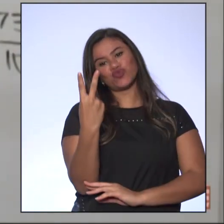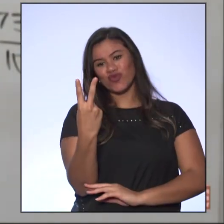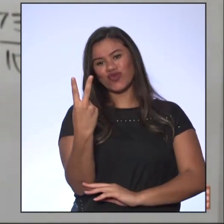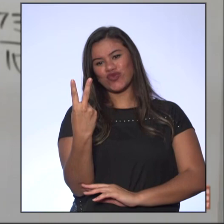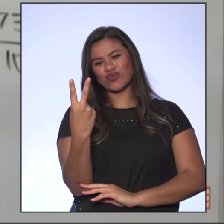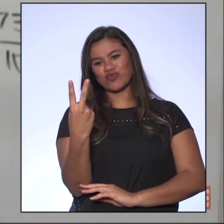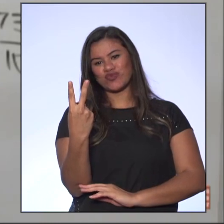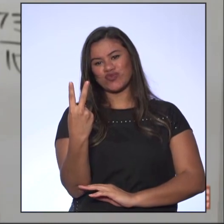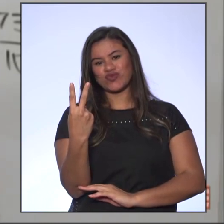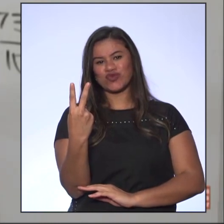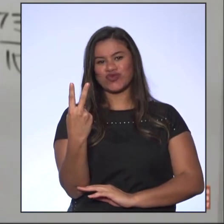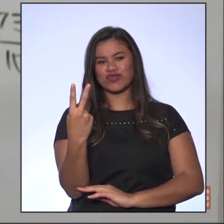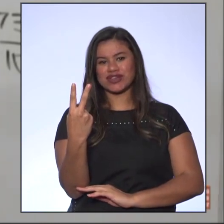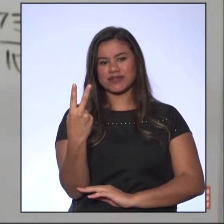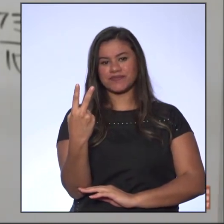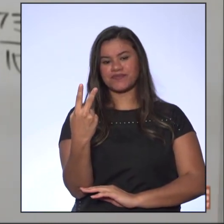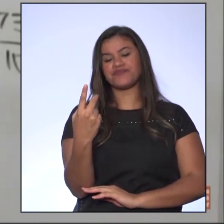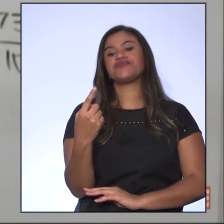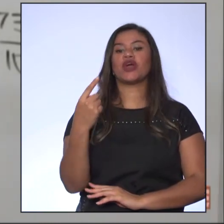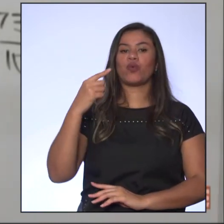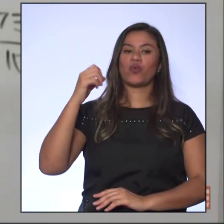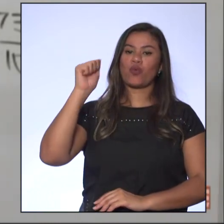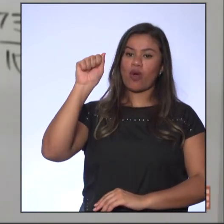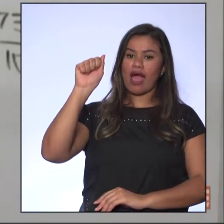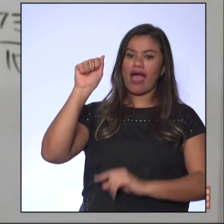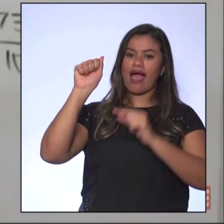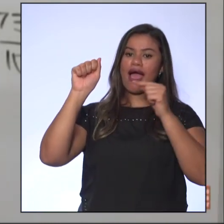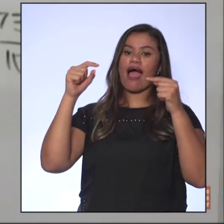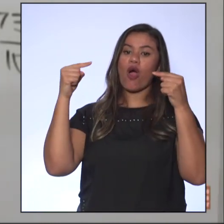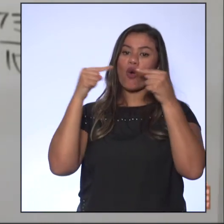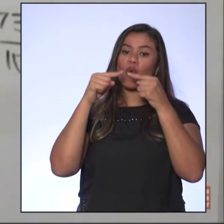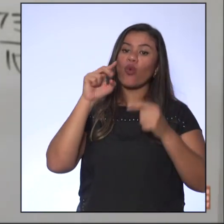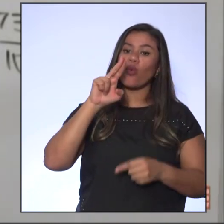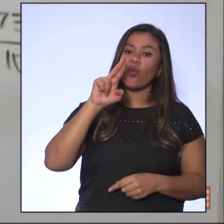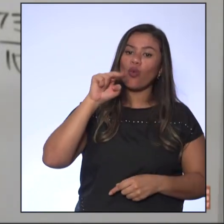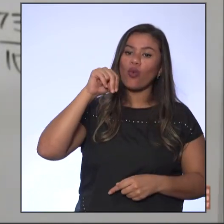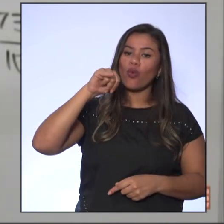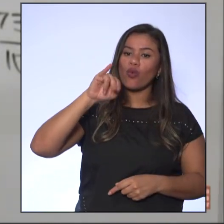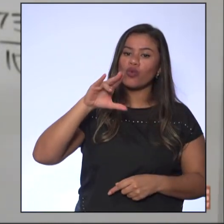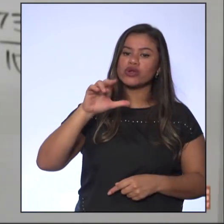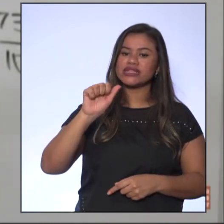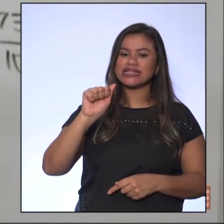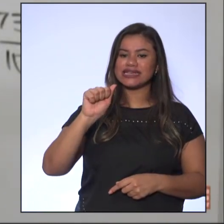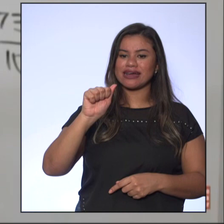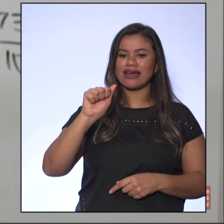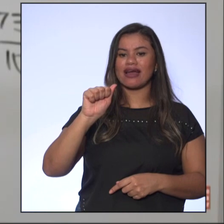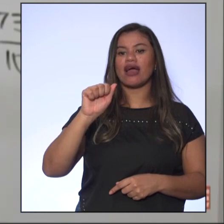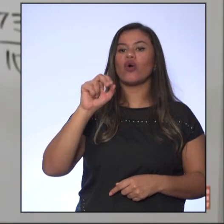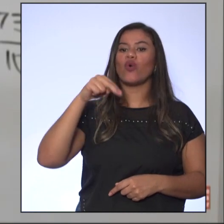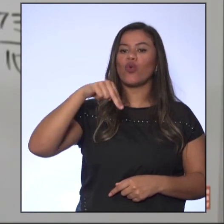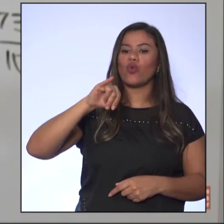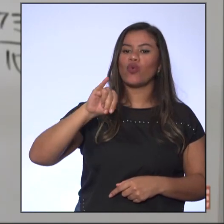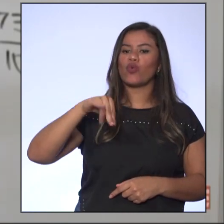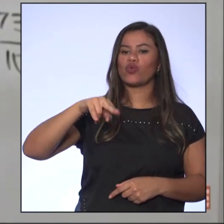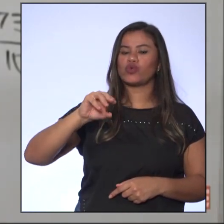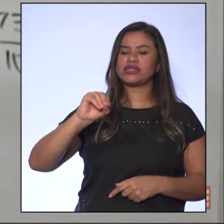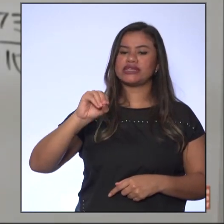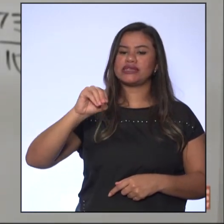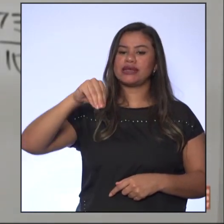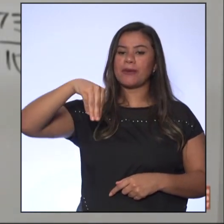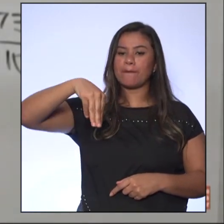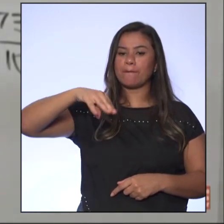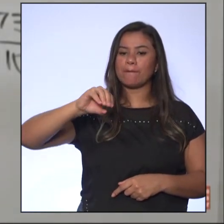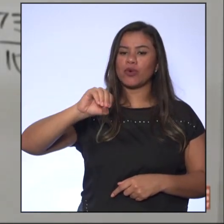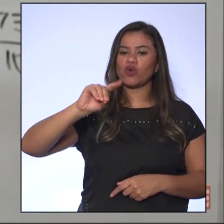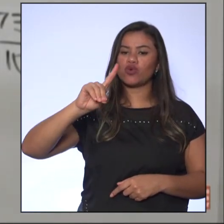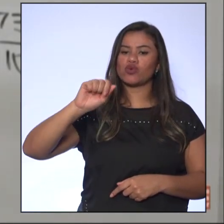chamada, aqui, ó, tem uma única moda, é unimodal, único, uma única moda, que a moda aqui é 9,